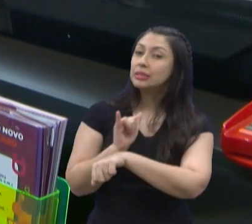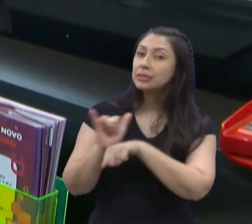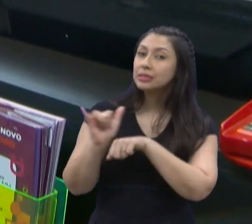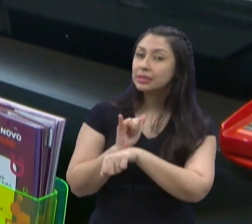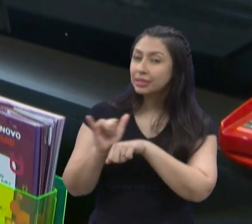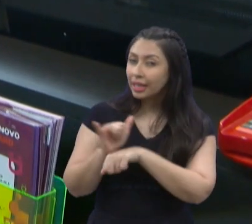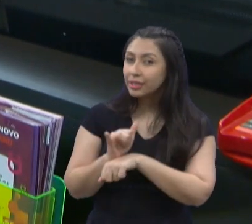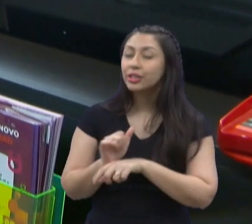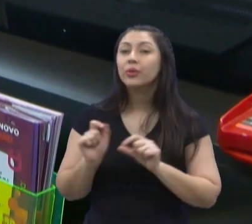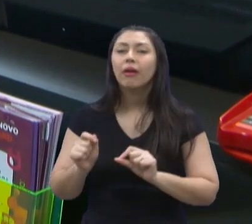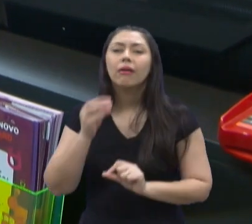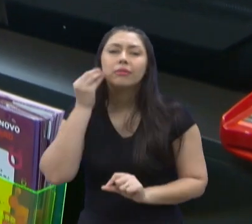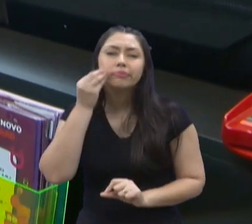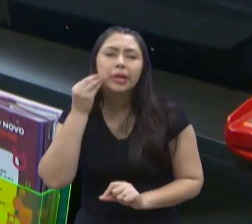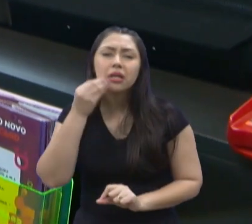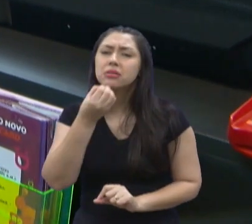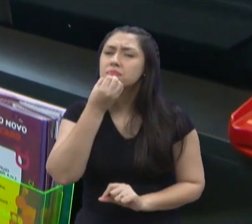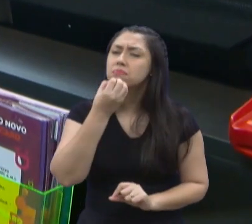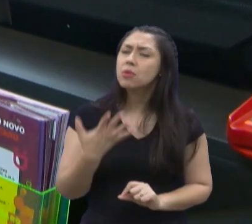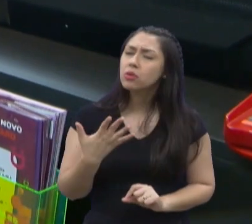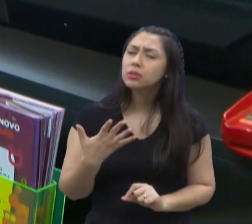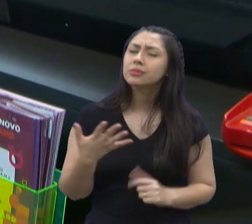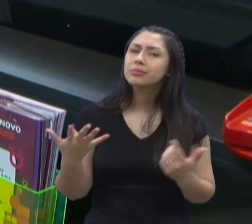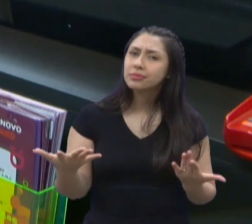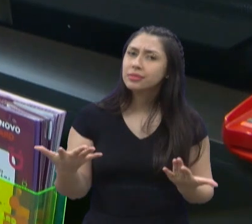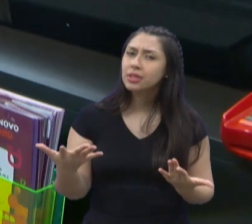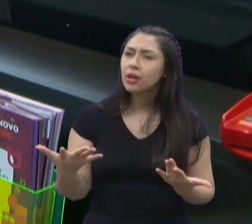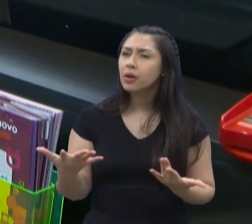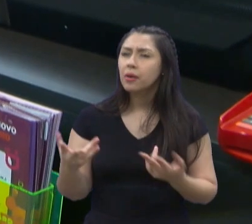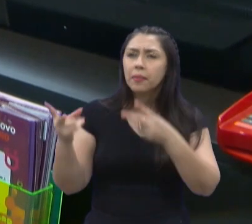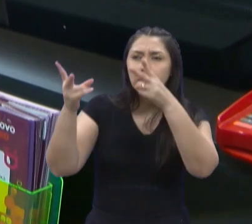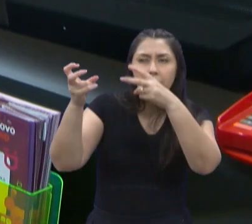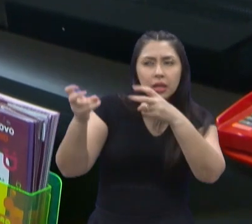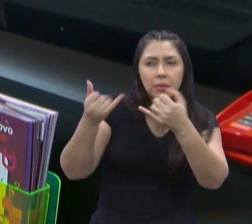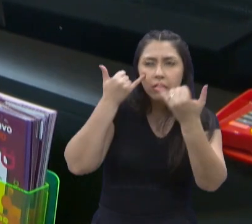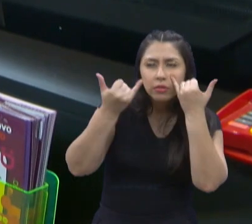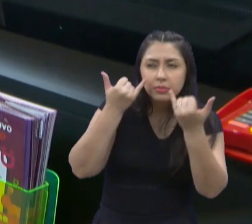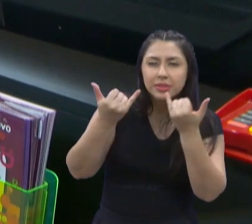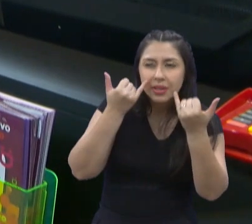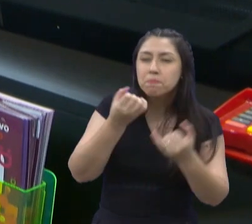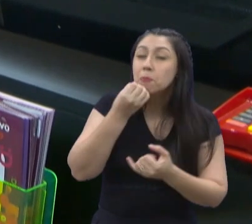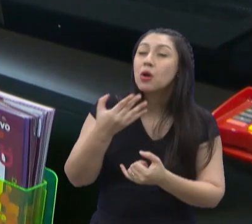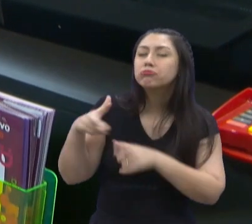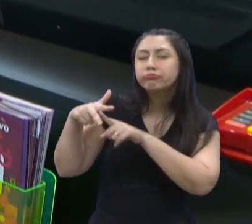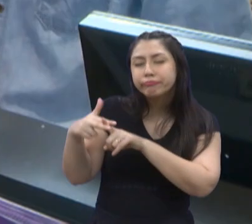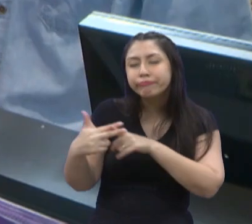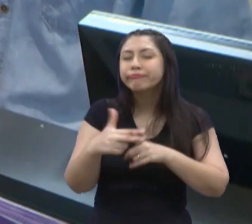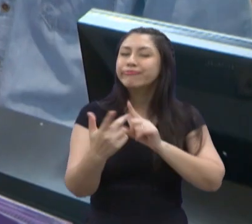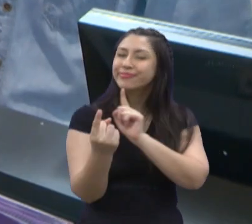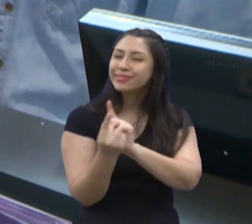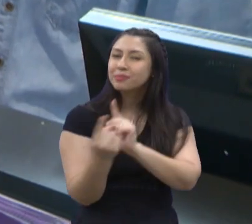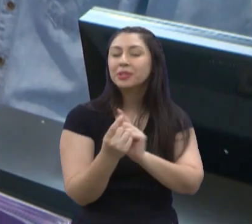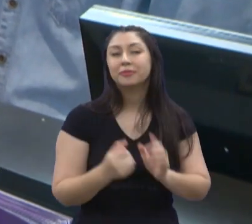NPS, são experiências dos nossos clientes. Então a gente capta informações positivas para a gente estar cada dia aperfeiçoando melhor o nosso atendimento. E